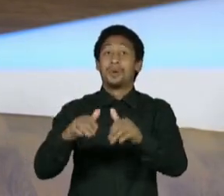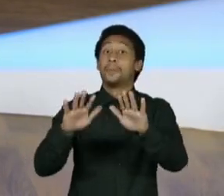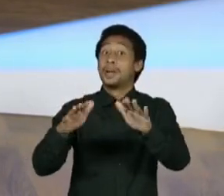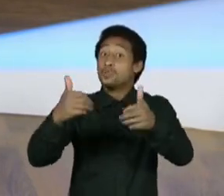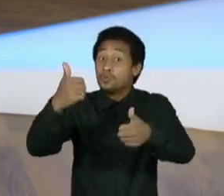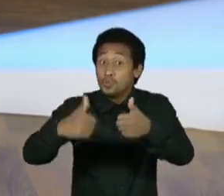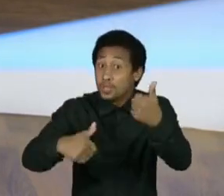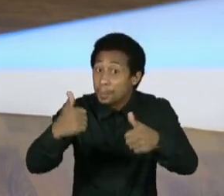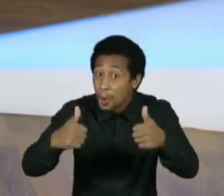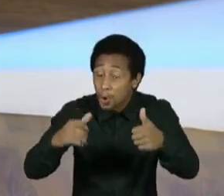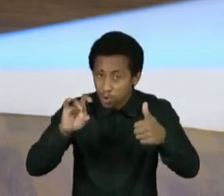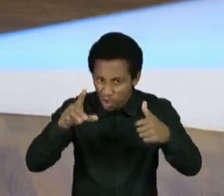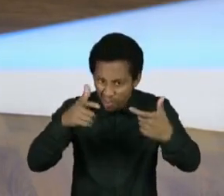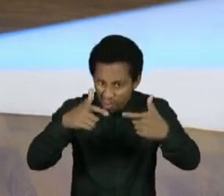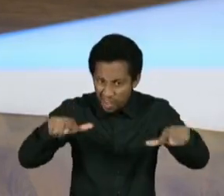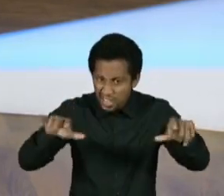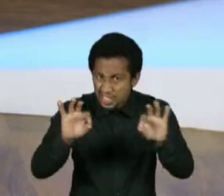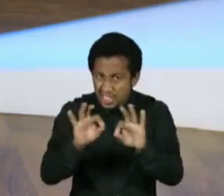mais daquilo que vocês veem nas quatro linhas.